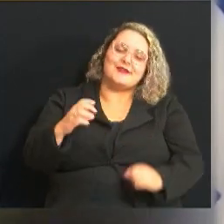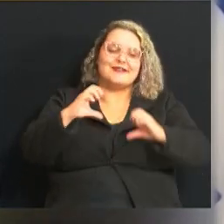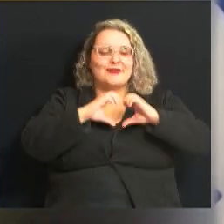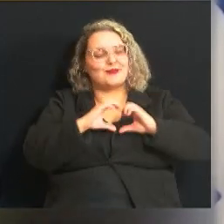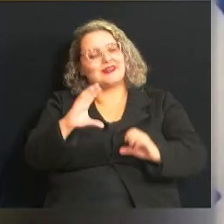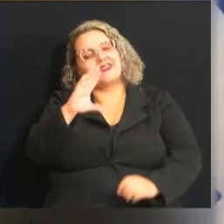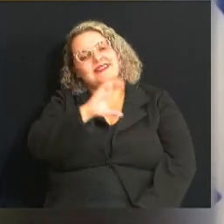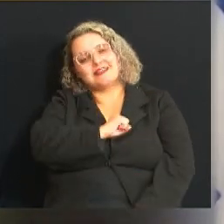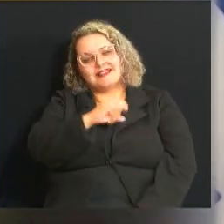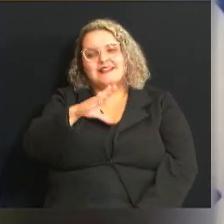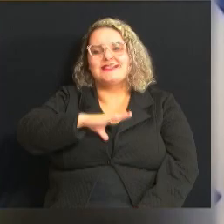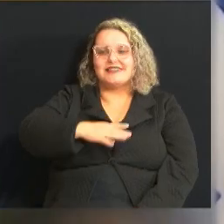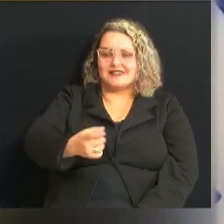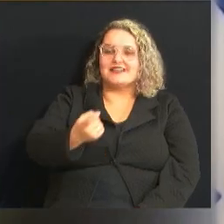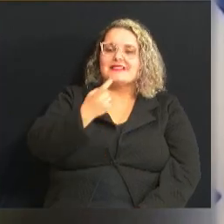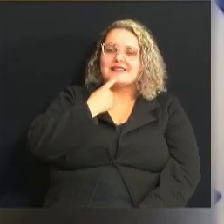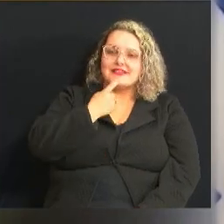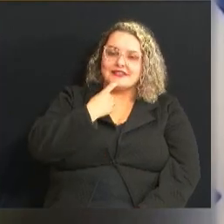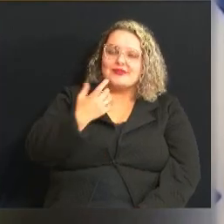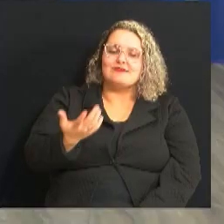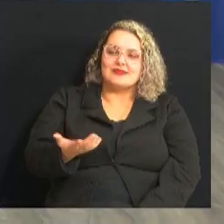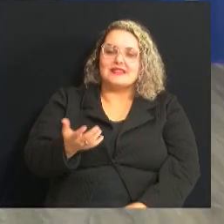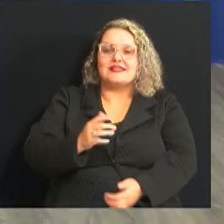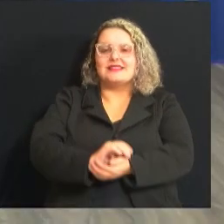querida cidade de Campinas.